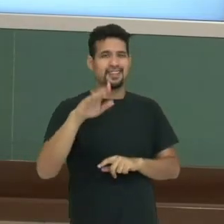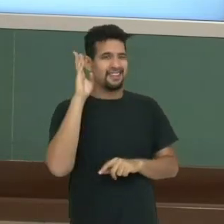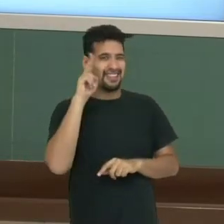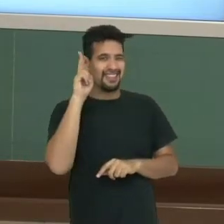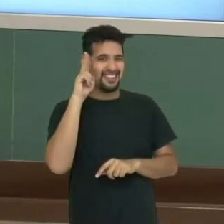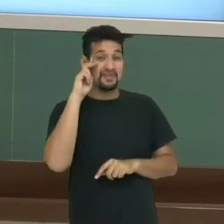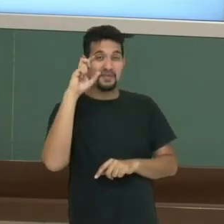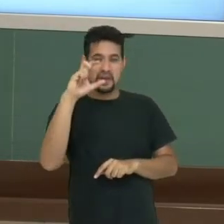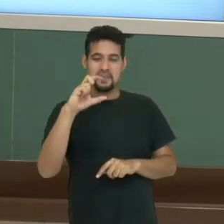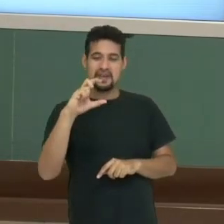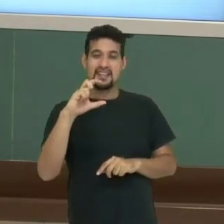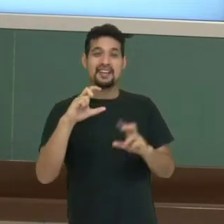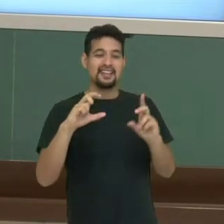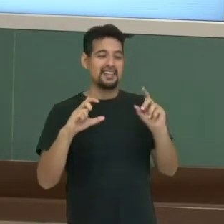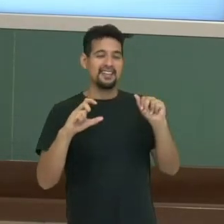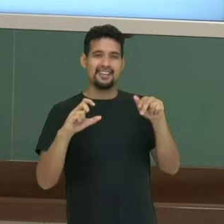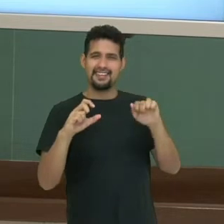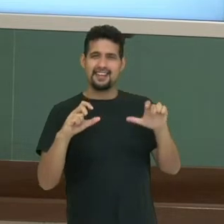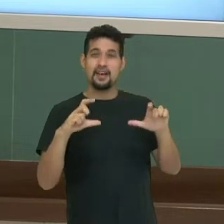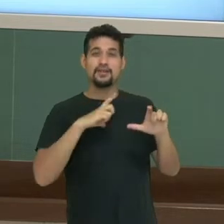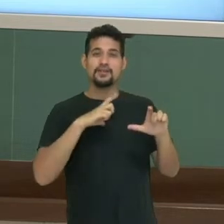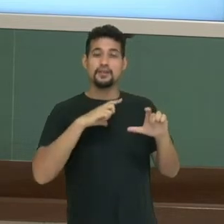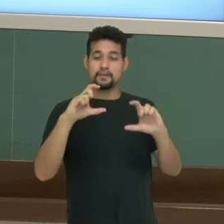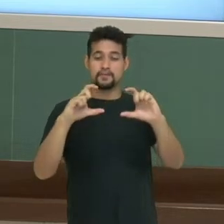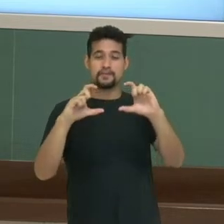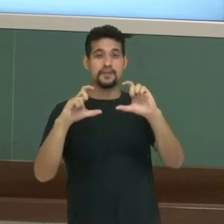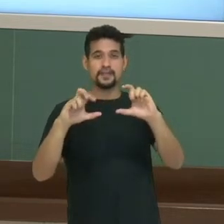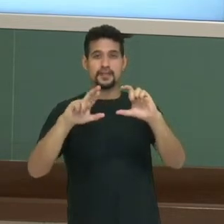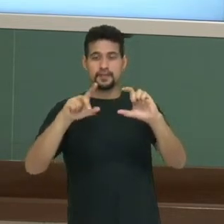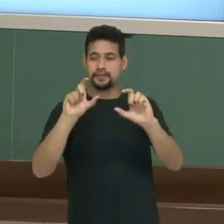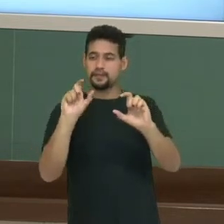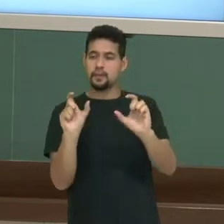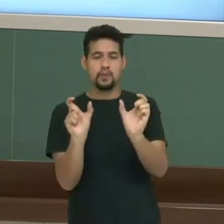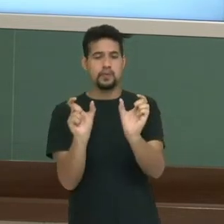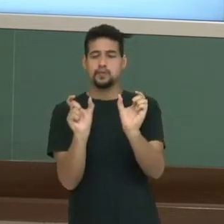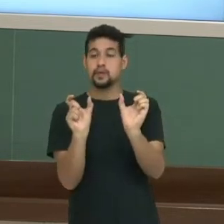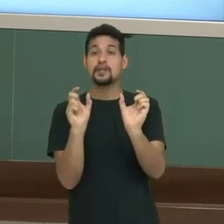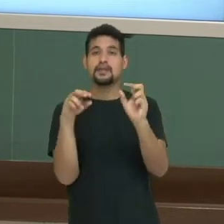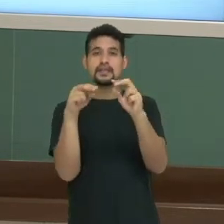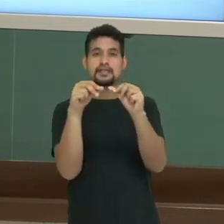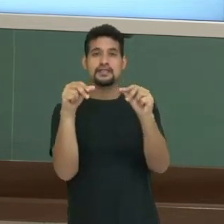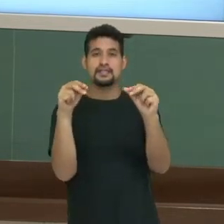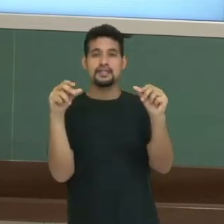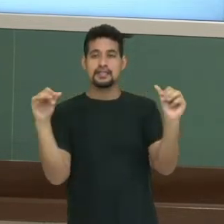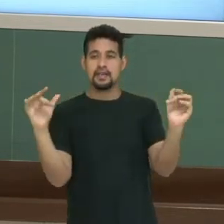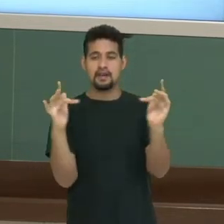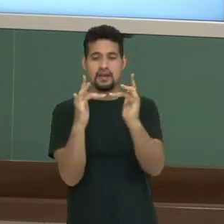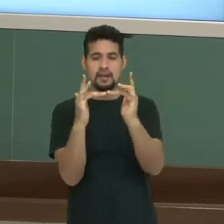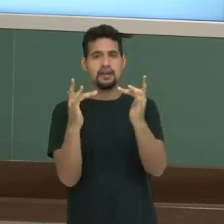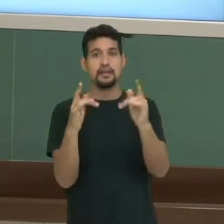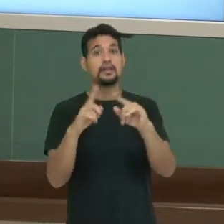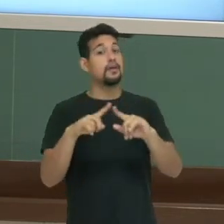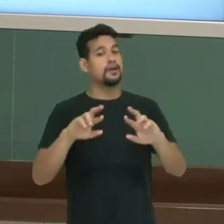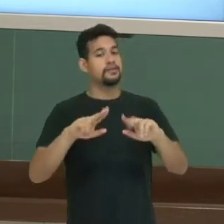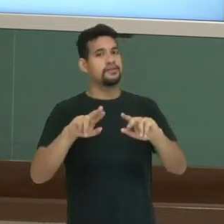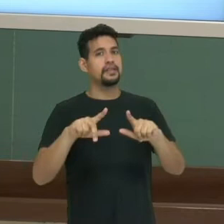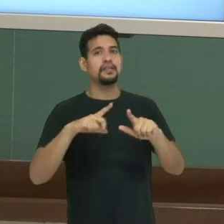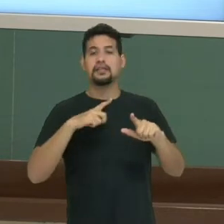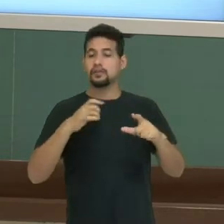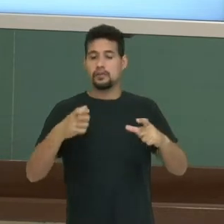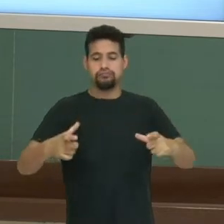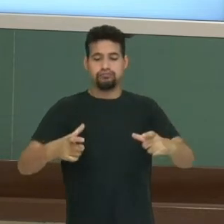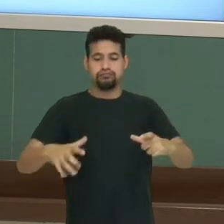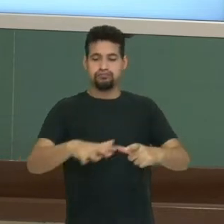de Daniel? Que a gente tinha duas cubinhas separadas e uma ponte salina ligando as duas soluções. Aqui a gente tem um recipiente